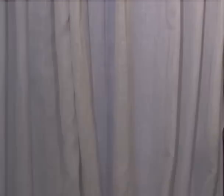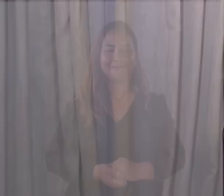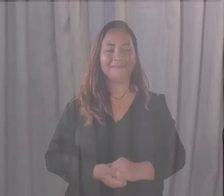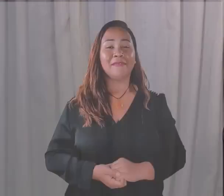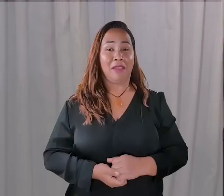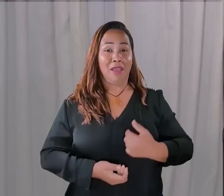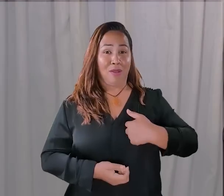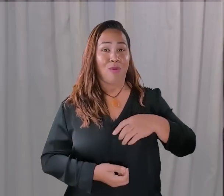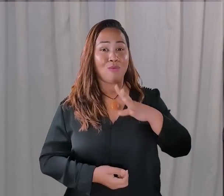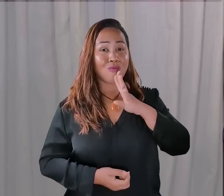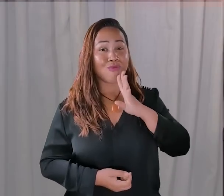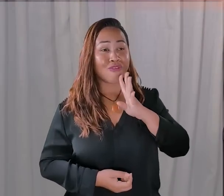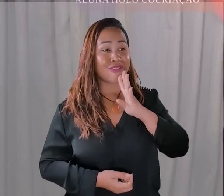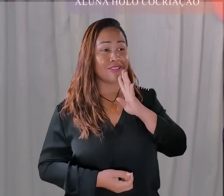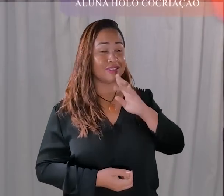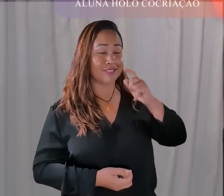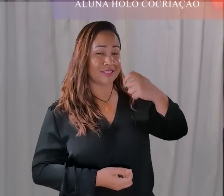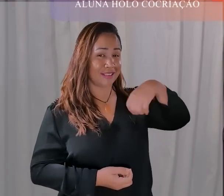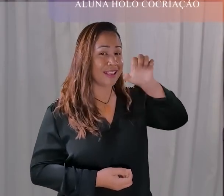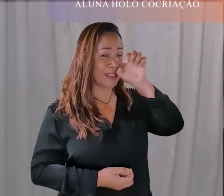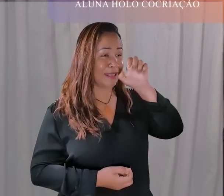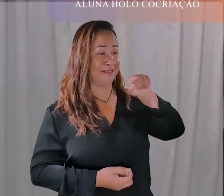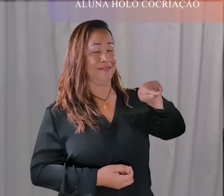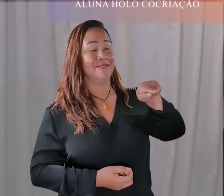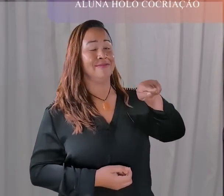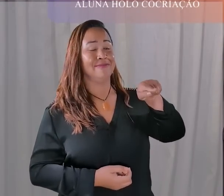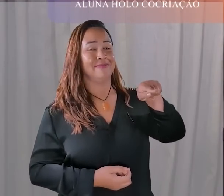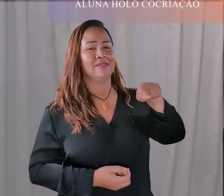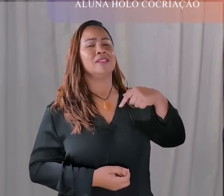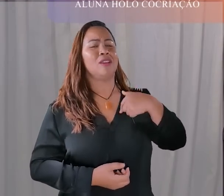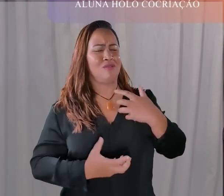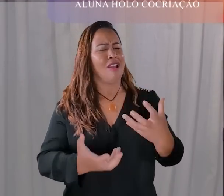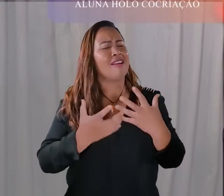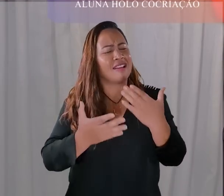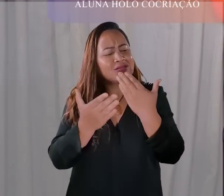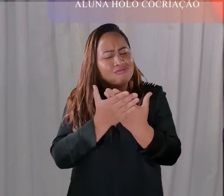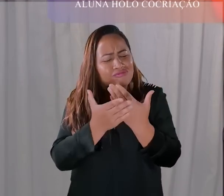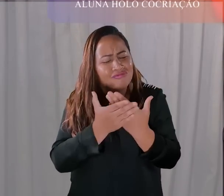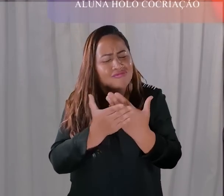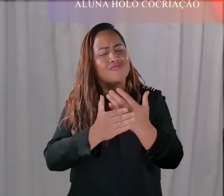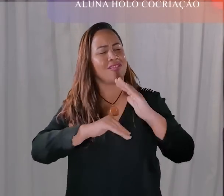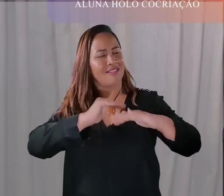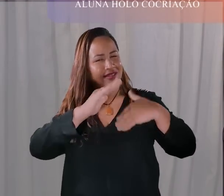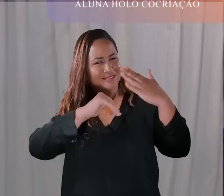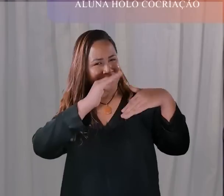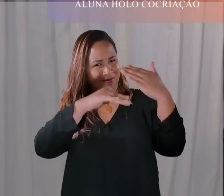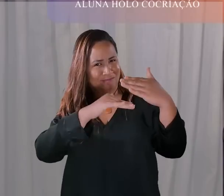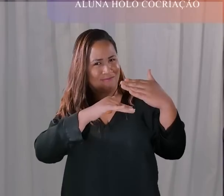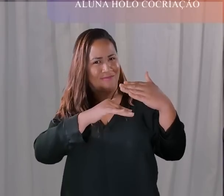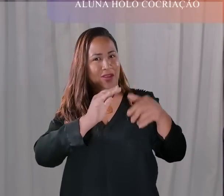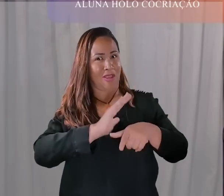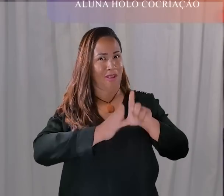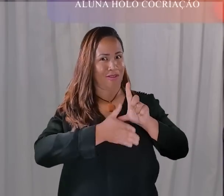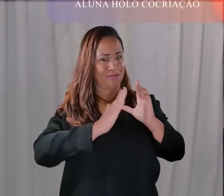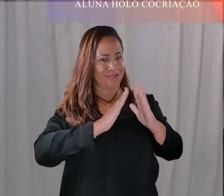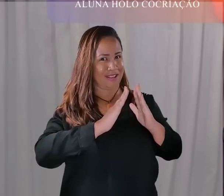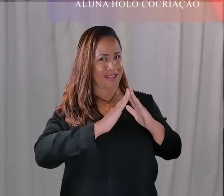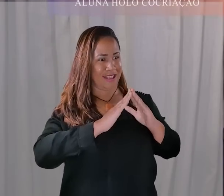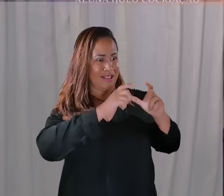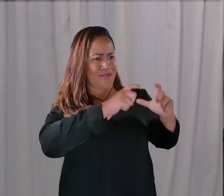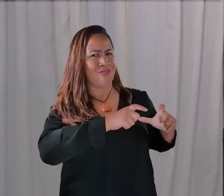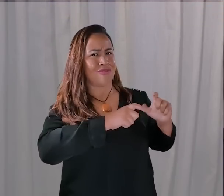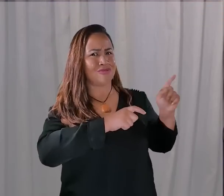Eu conheci a Elane Oribes, eu estava realmente ávida por estudar, me desenvolver. Eu era recém-chegada aqui em São Paulo, vim de